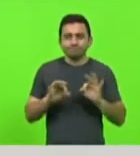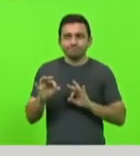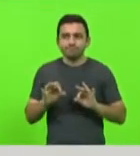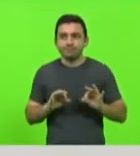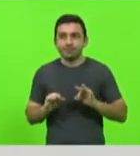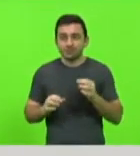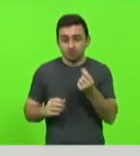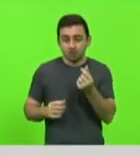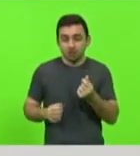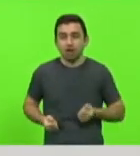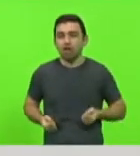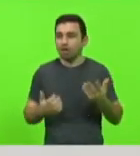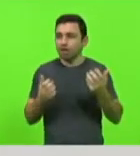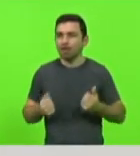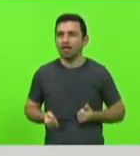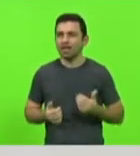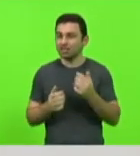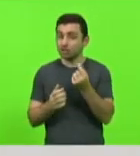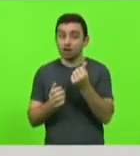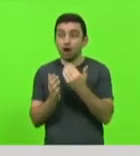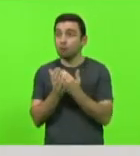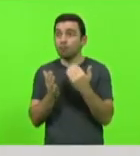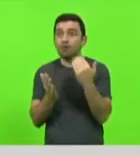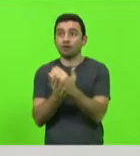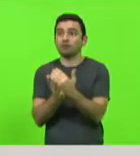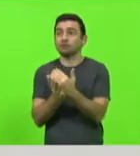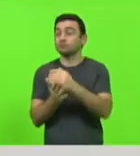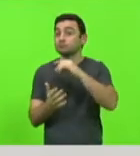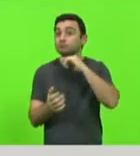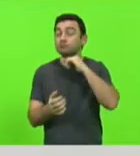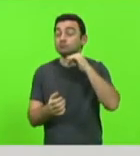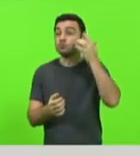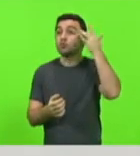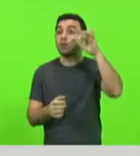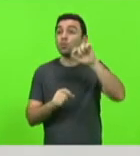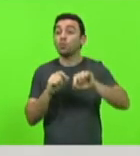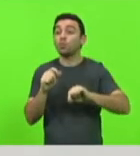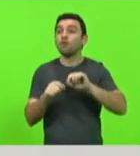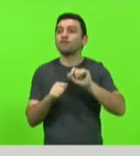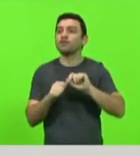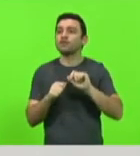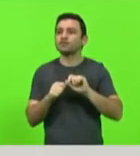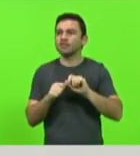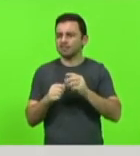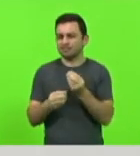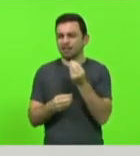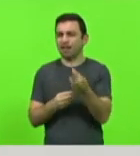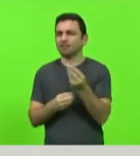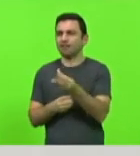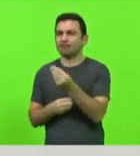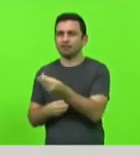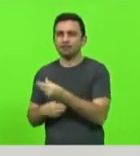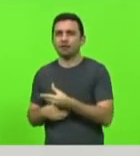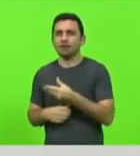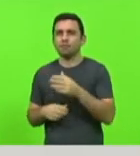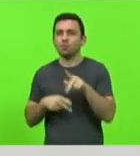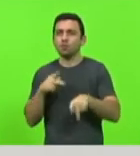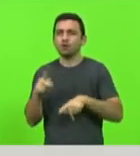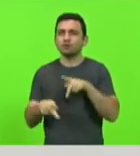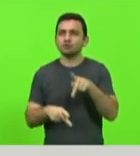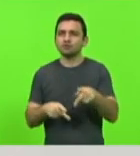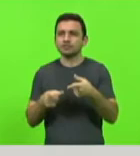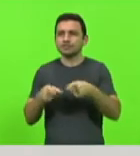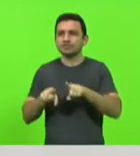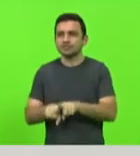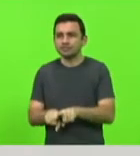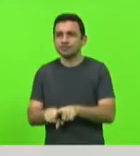o dinheiro, que é tanto dinheiro que eles não sabem o que fazer com o dinheiro, e é melhor entregar dinheiro vivo para a população, assinar convênio, passar